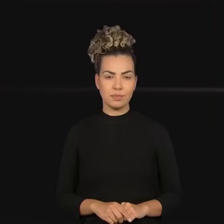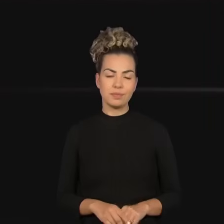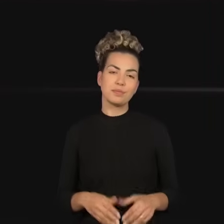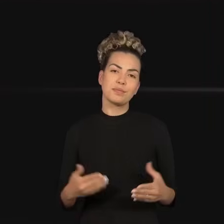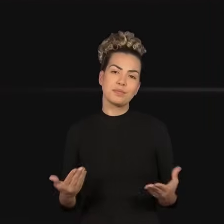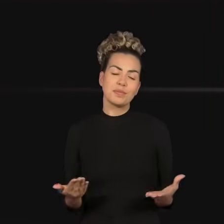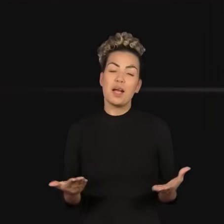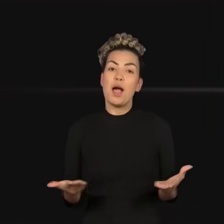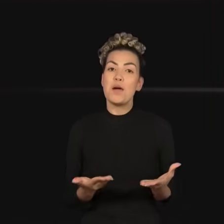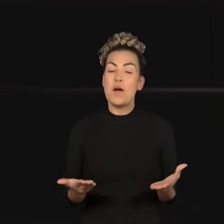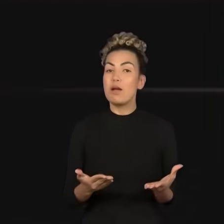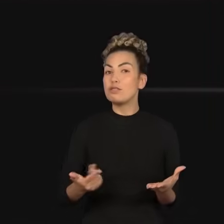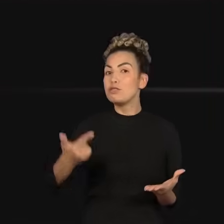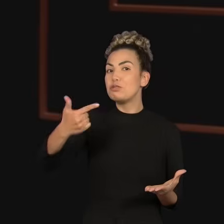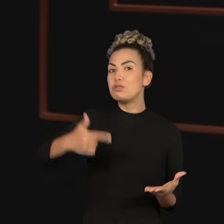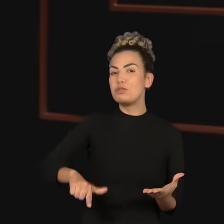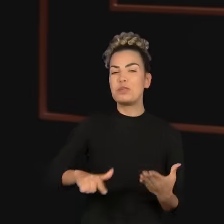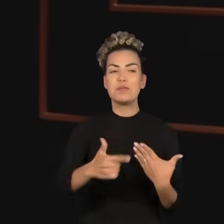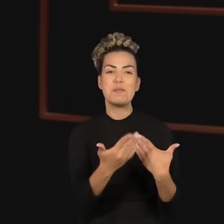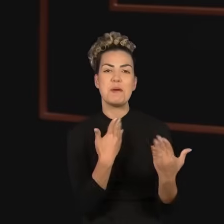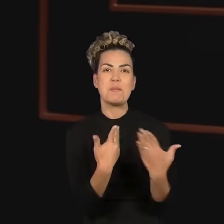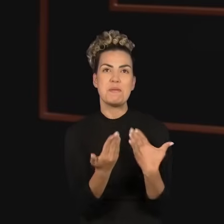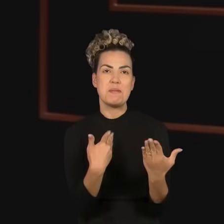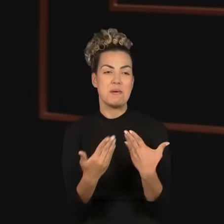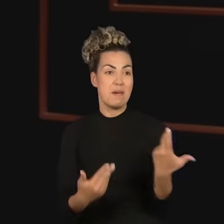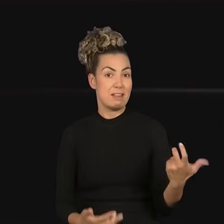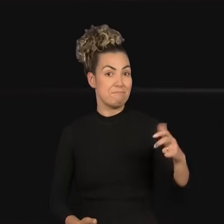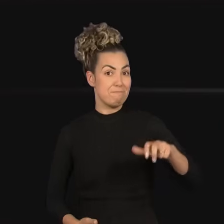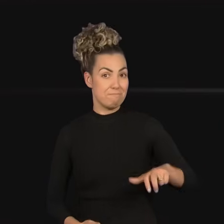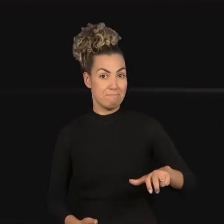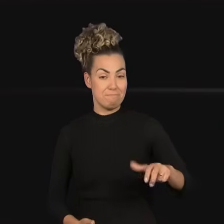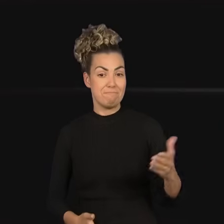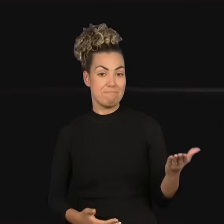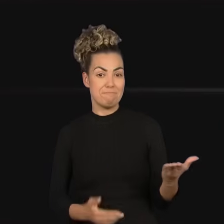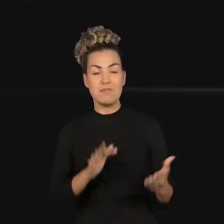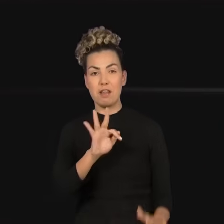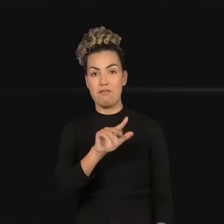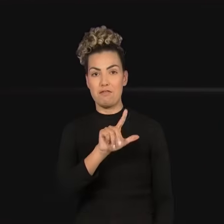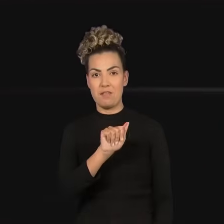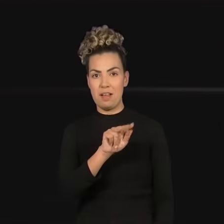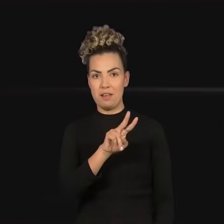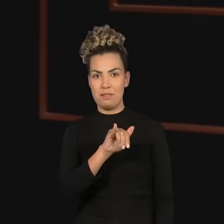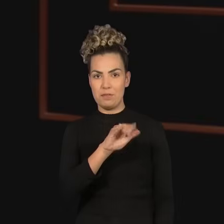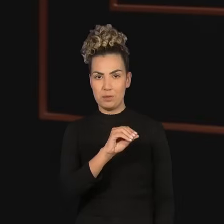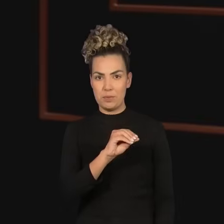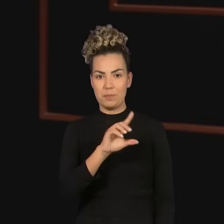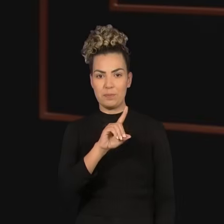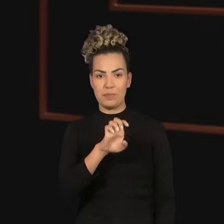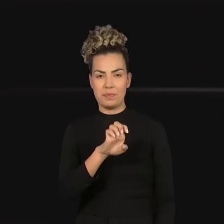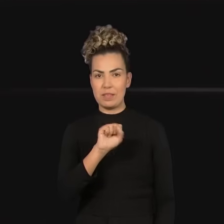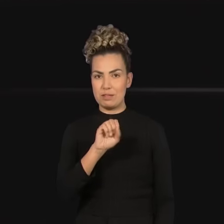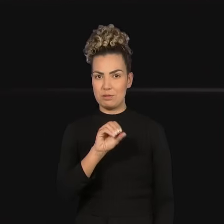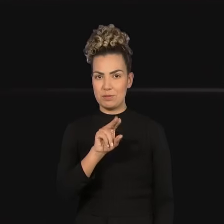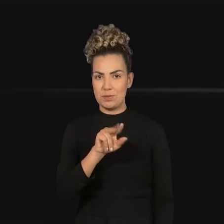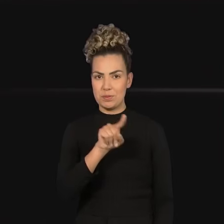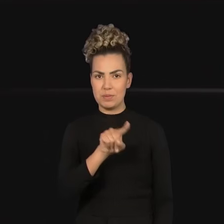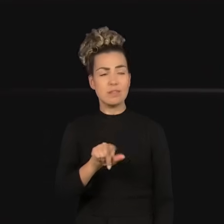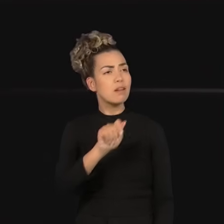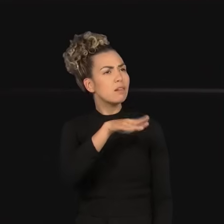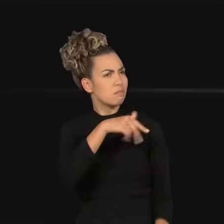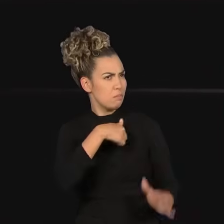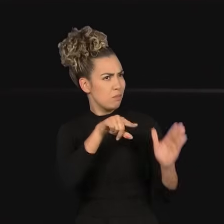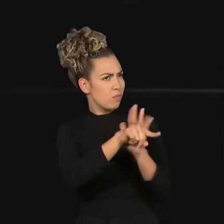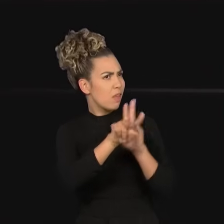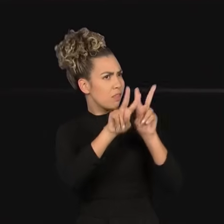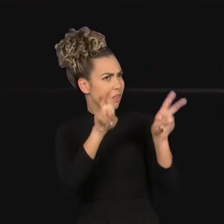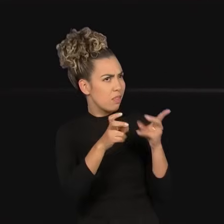Estamos de volta para o nosso bate-papo com Flávio de Souza. Flávio, vamos voltar ao teatro? Vamos. Um dos grandes sucessos da